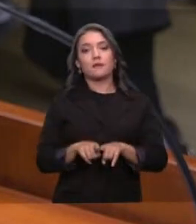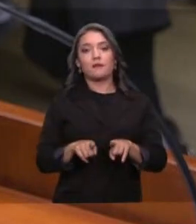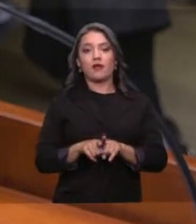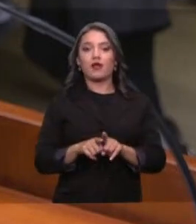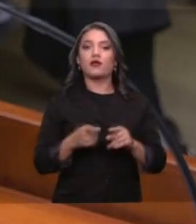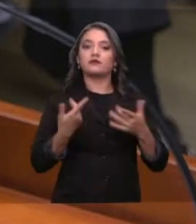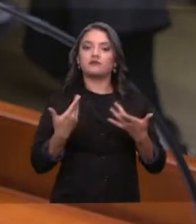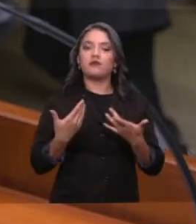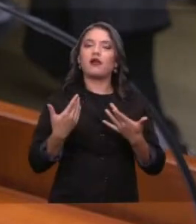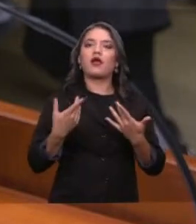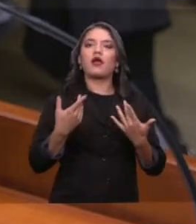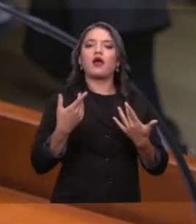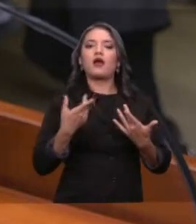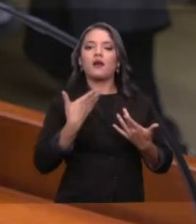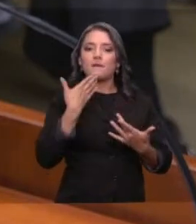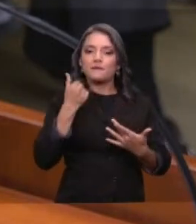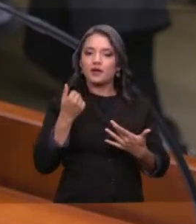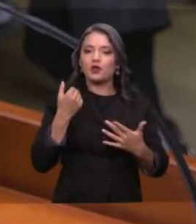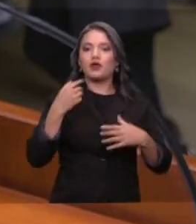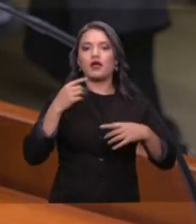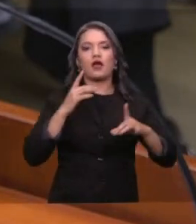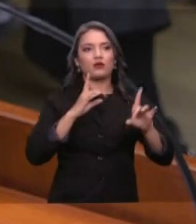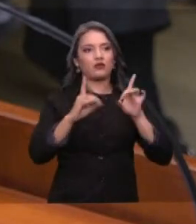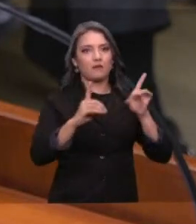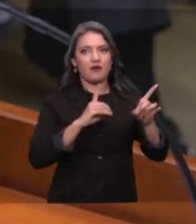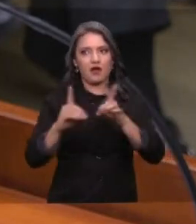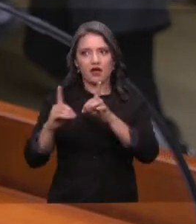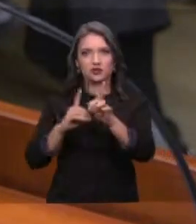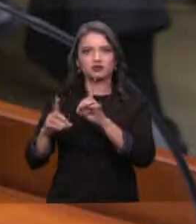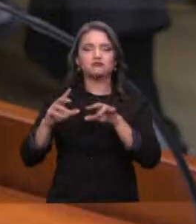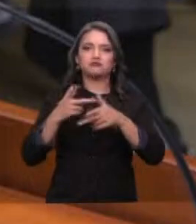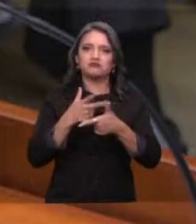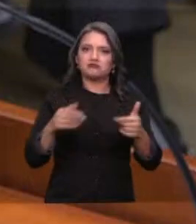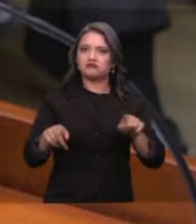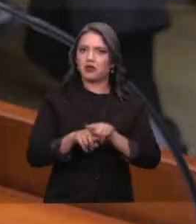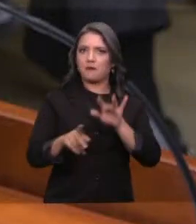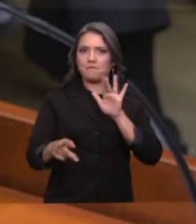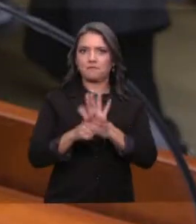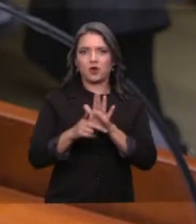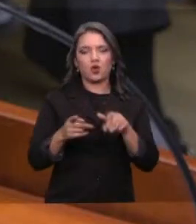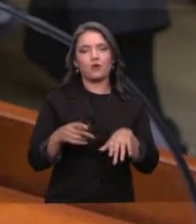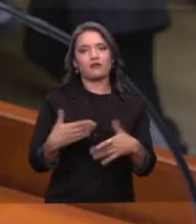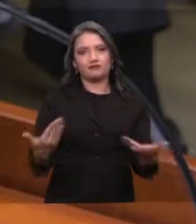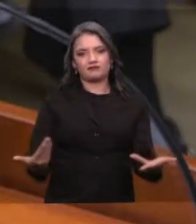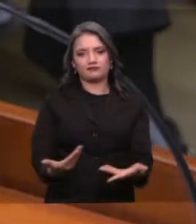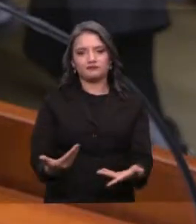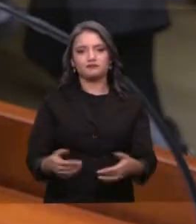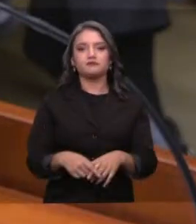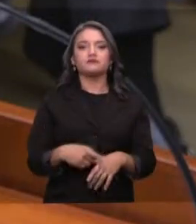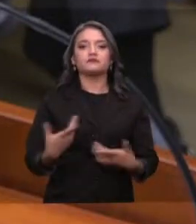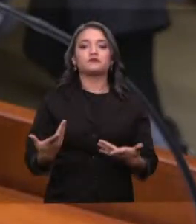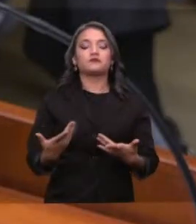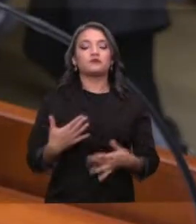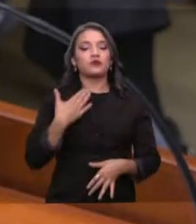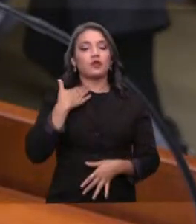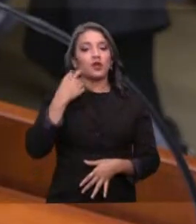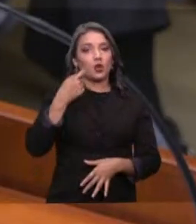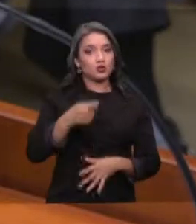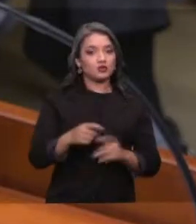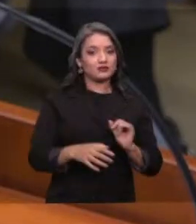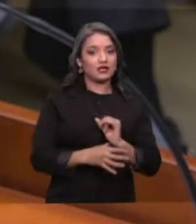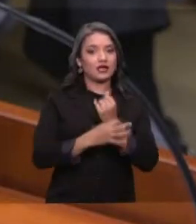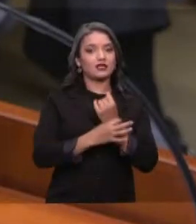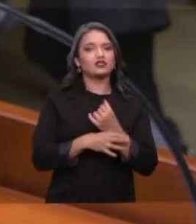debate com um raciocínio em rede típico do constitucionalismo moderno. Na verdade, a incorporação do juiz das garantias é a solução há